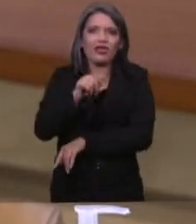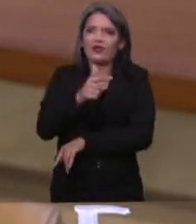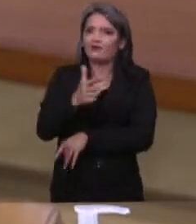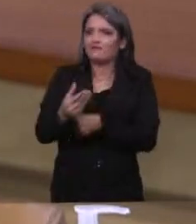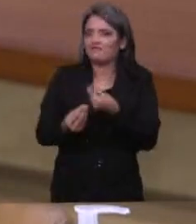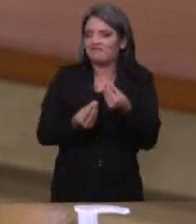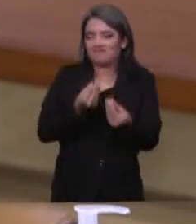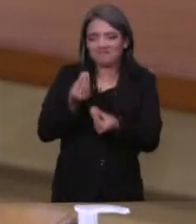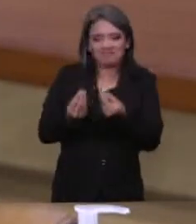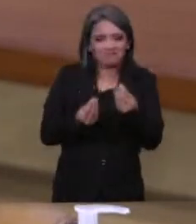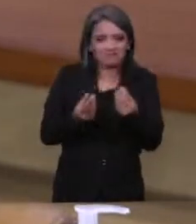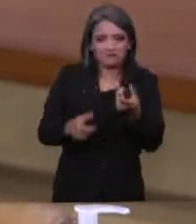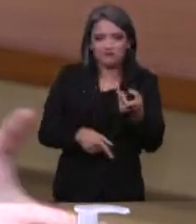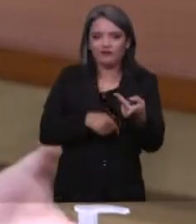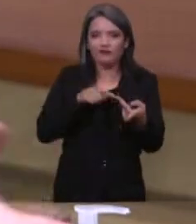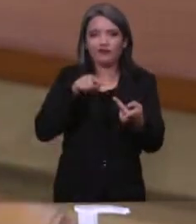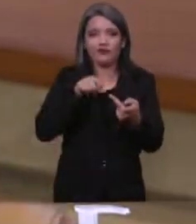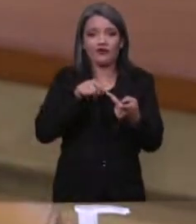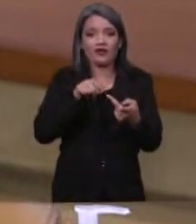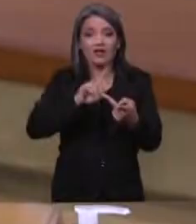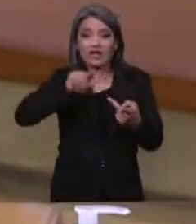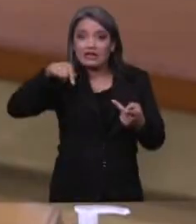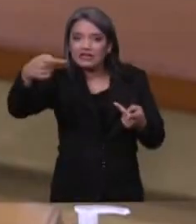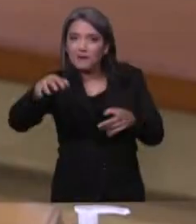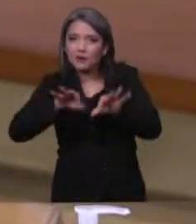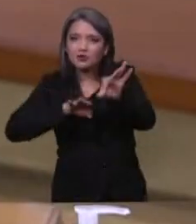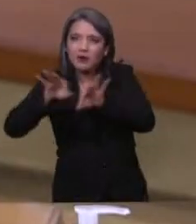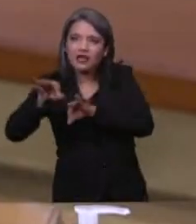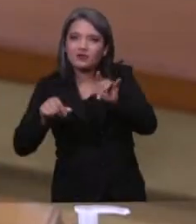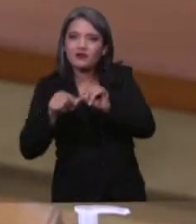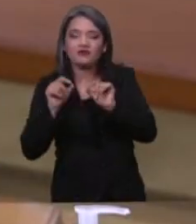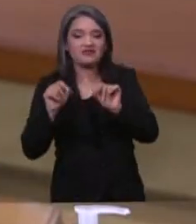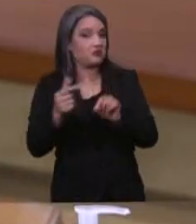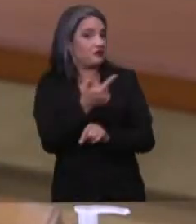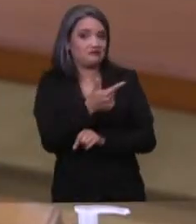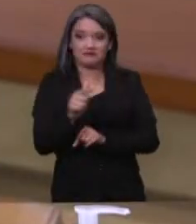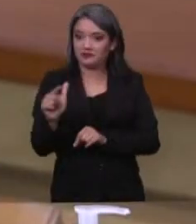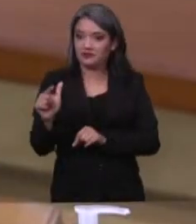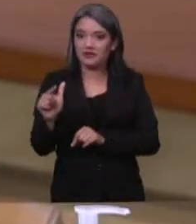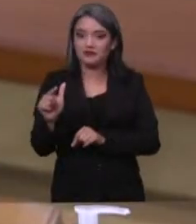não houve um planejamento posterior sobre o que fazer.